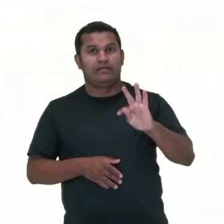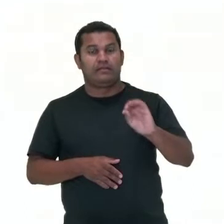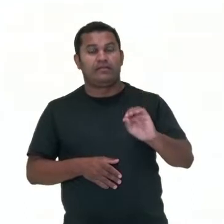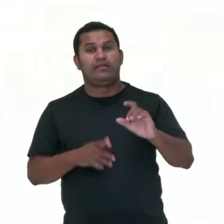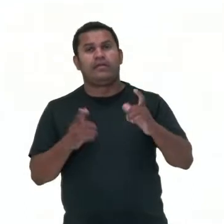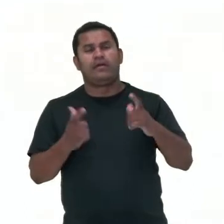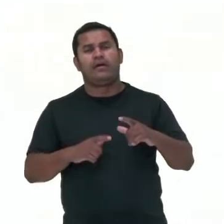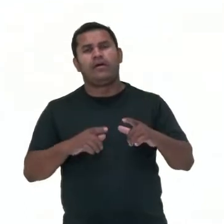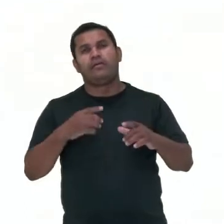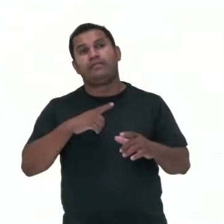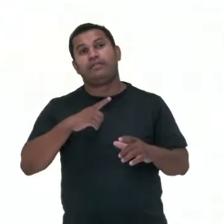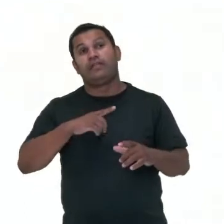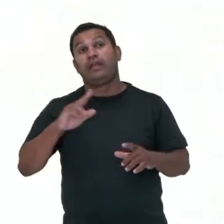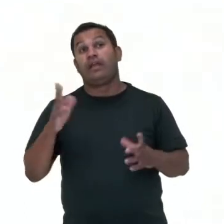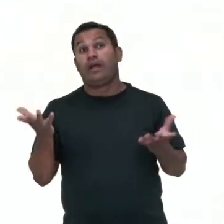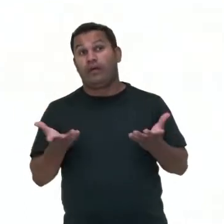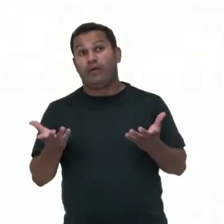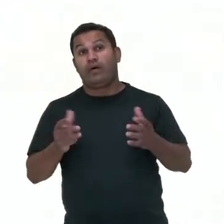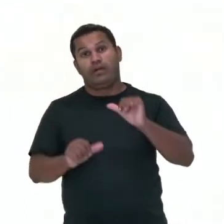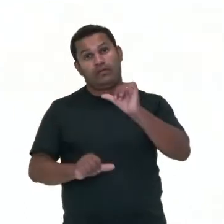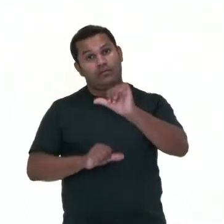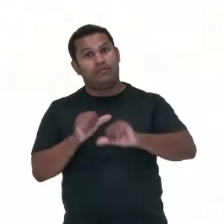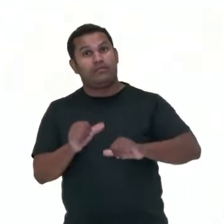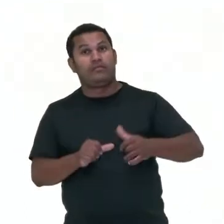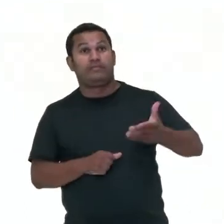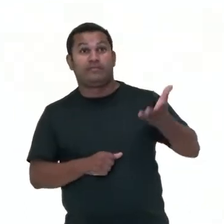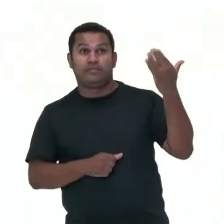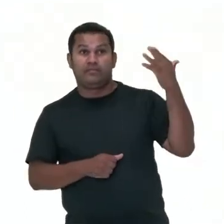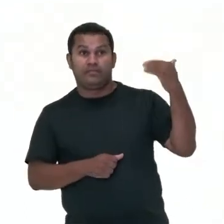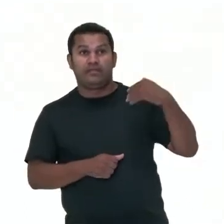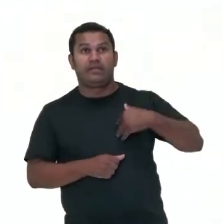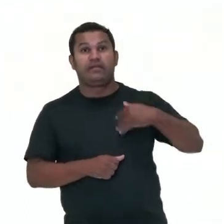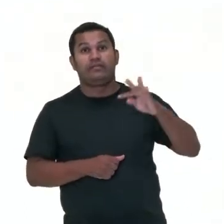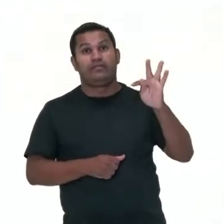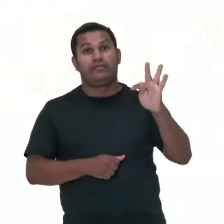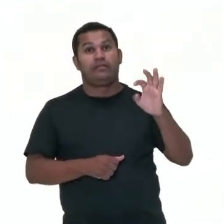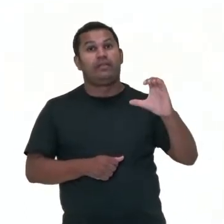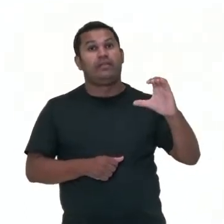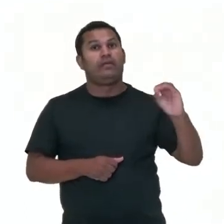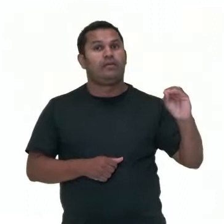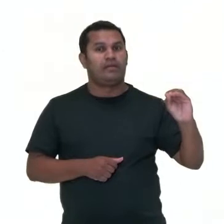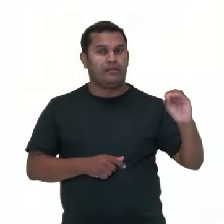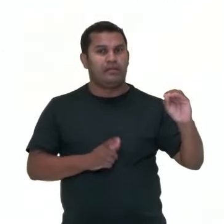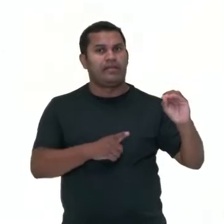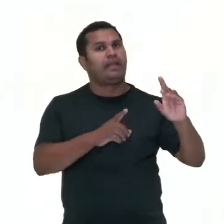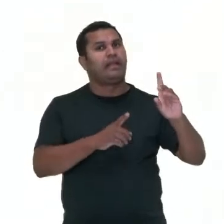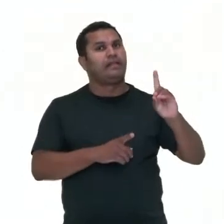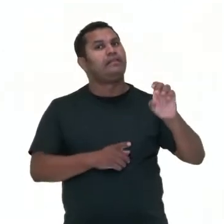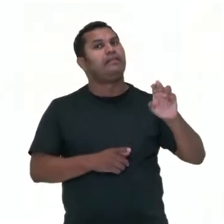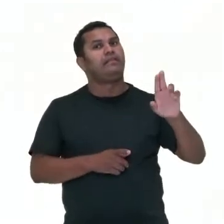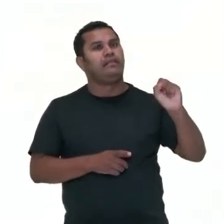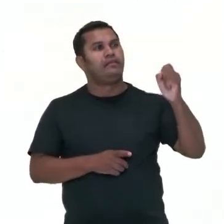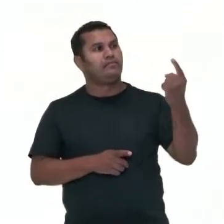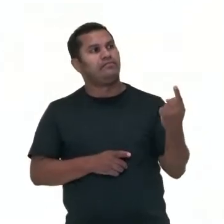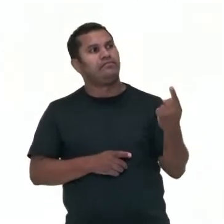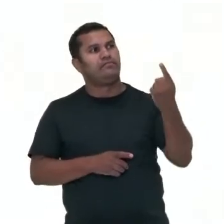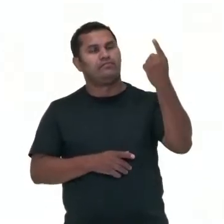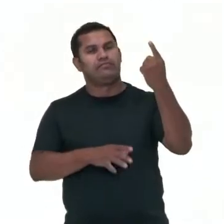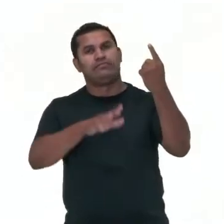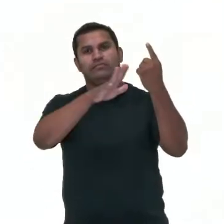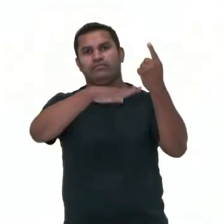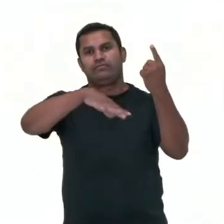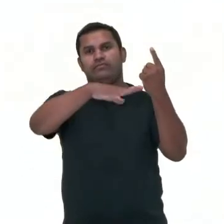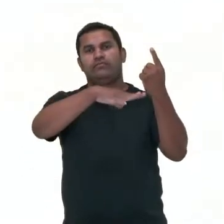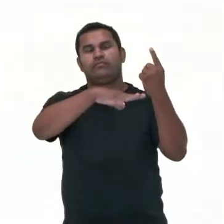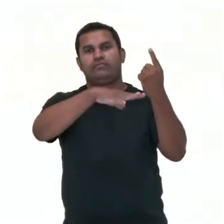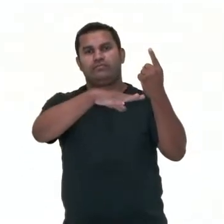tínhamos o teocentrismo, que o foco era Deus, no caso da Idade Média, tudo era feito tendo a concepção de que era feito para Deus.